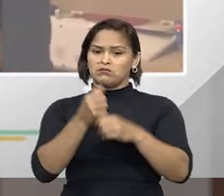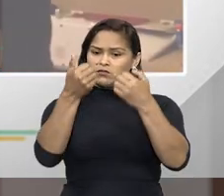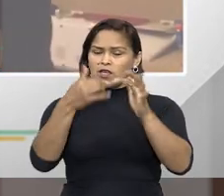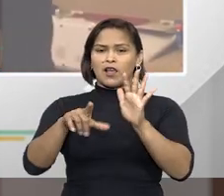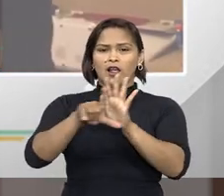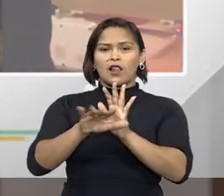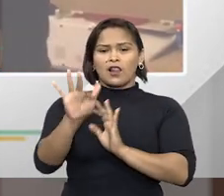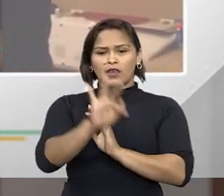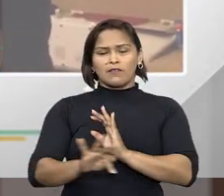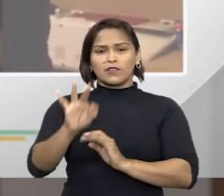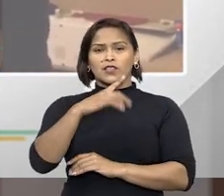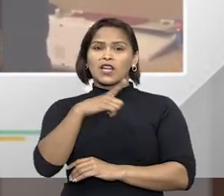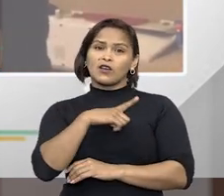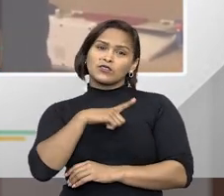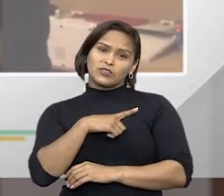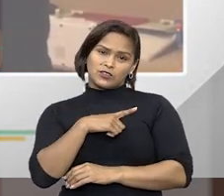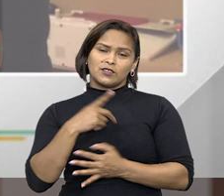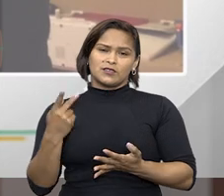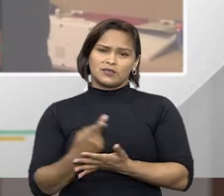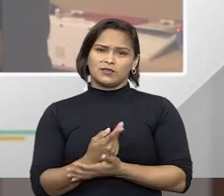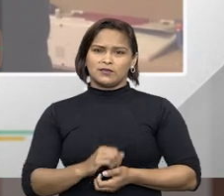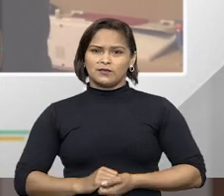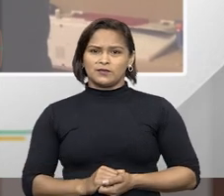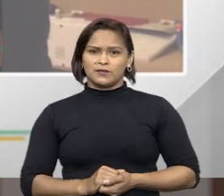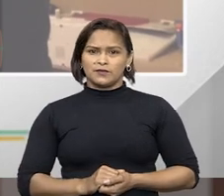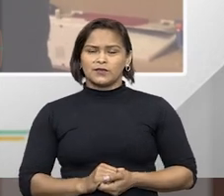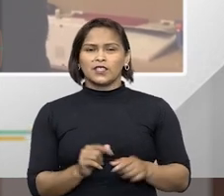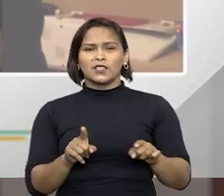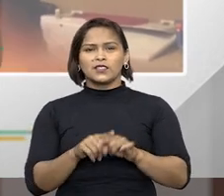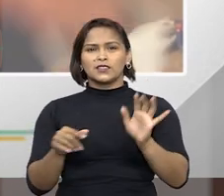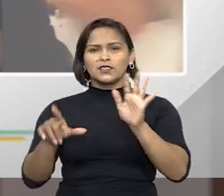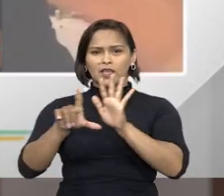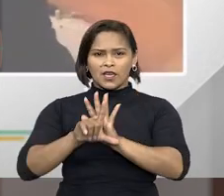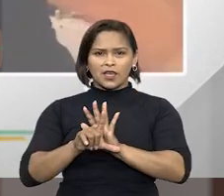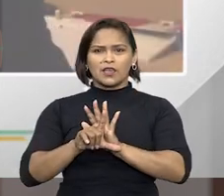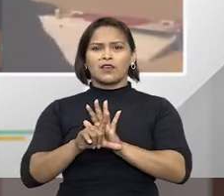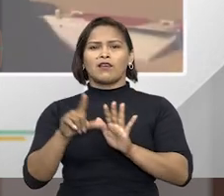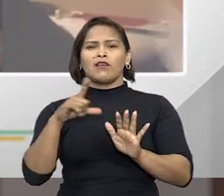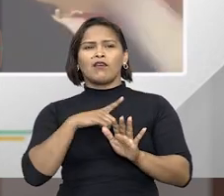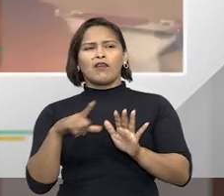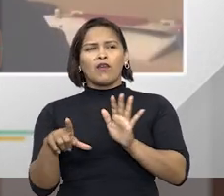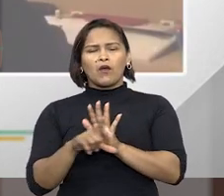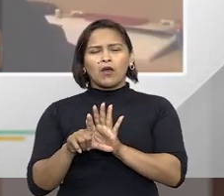pré-existente. E se vem uma lei federal